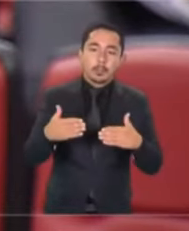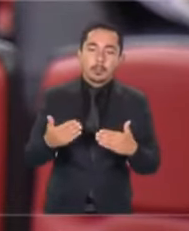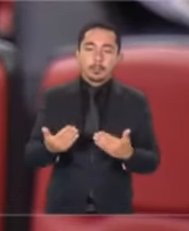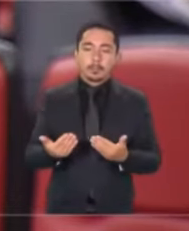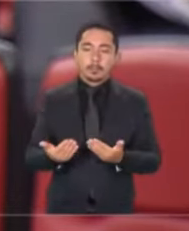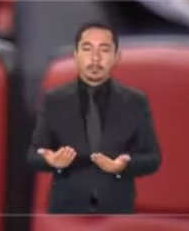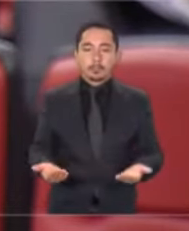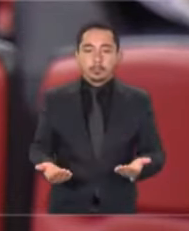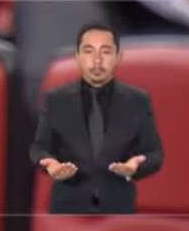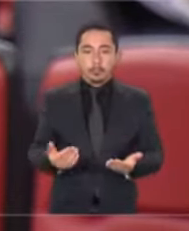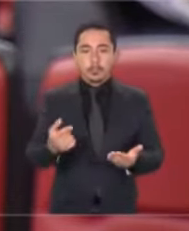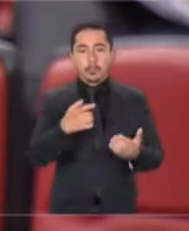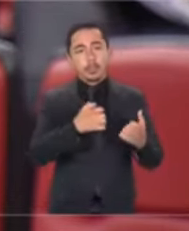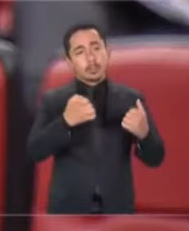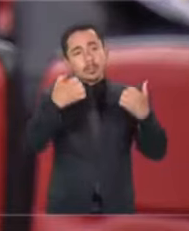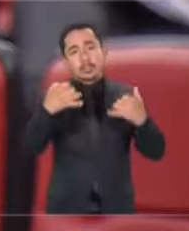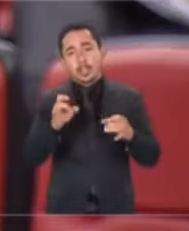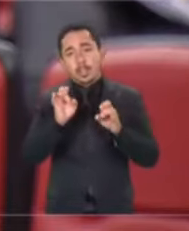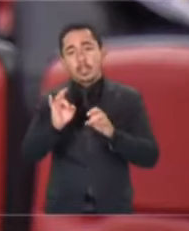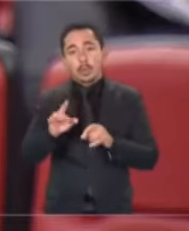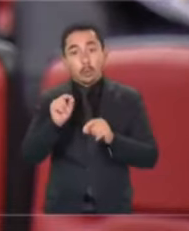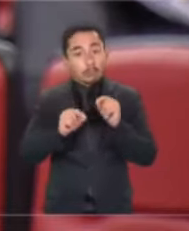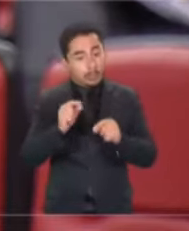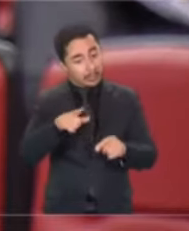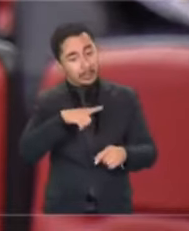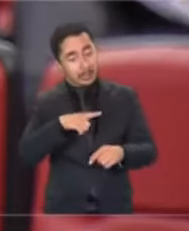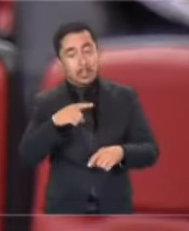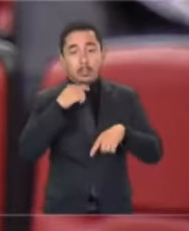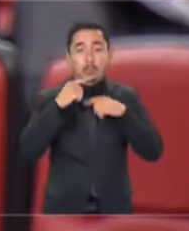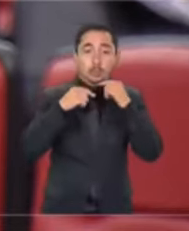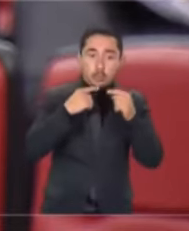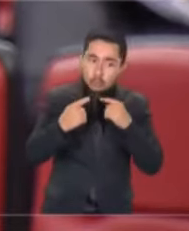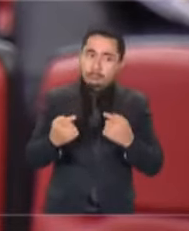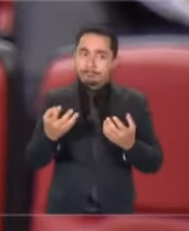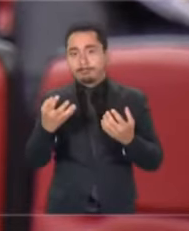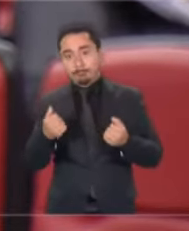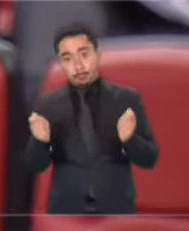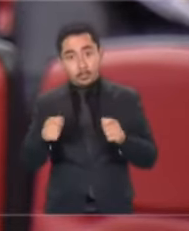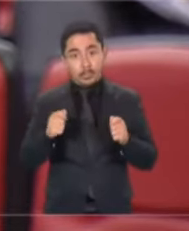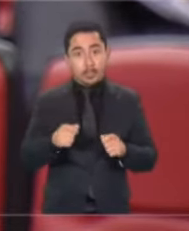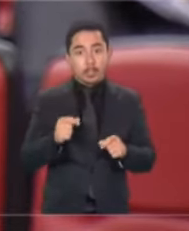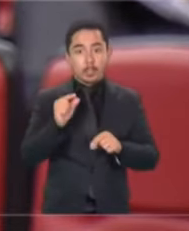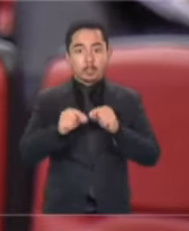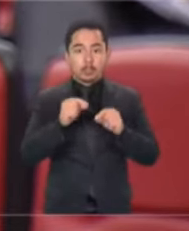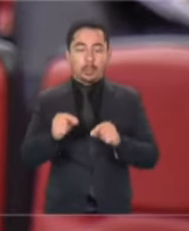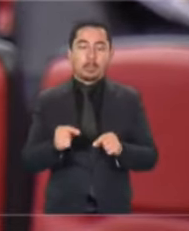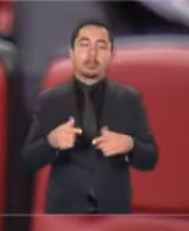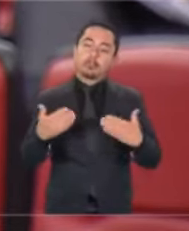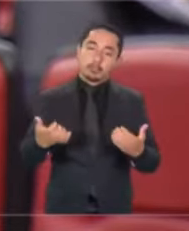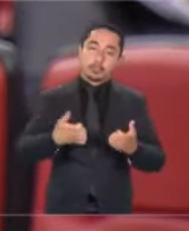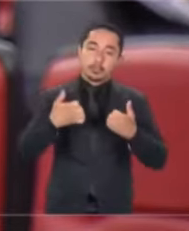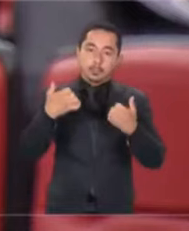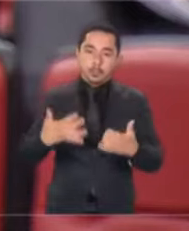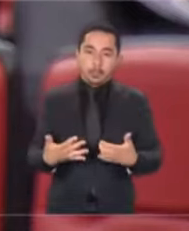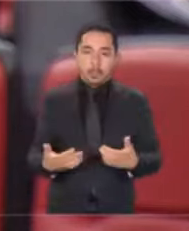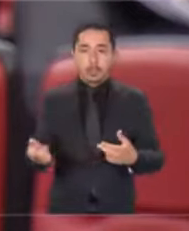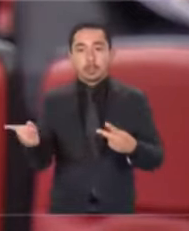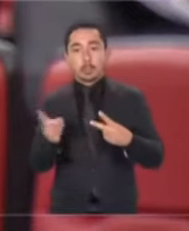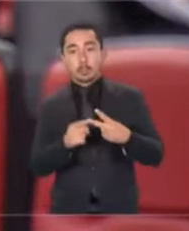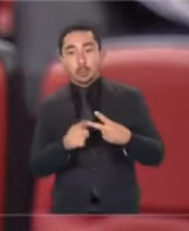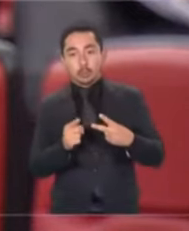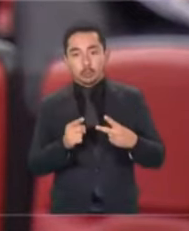excelências que existe uma dúvida razoável que poderia ser pronunciada. E aí já parto para a segunda parte da minha exposição oral, que é em relação ao panorama